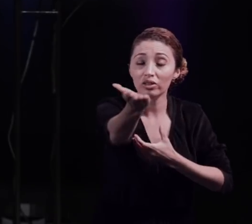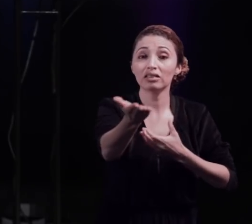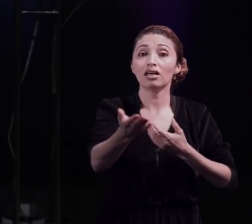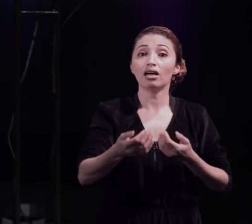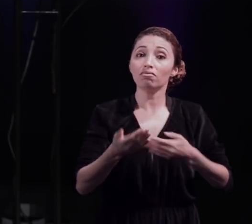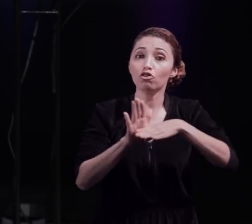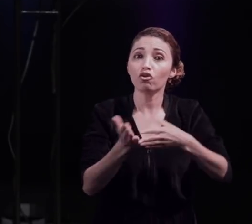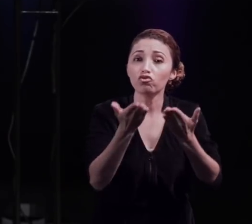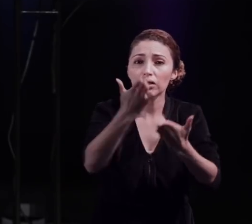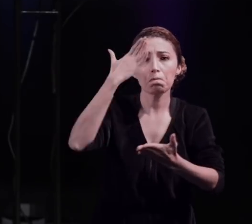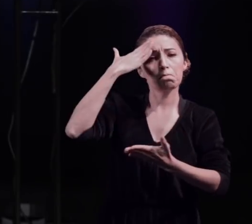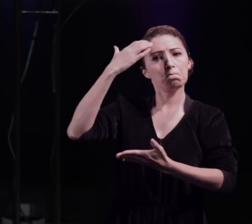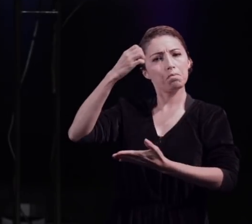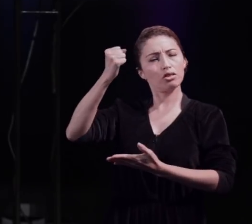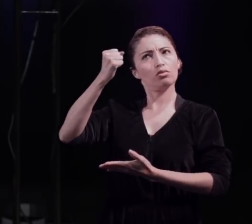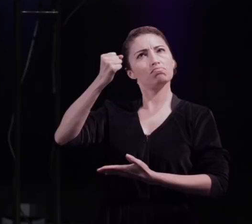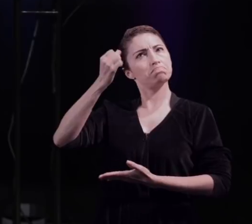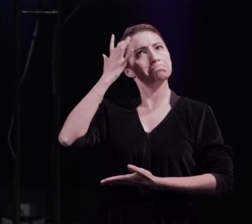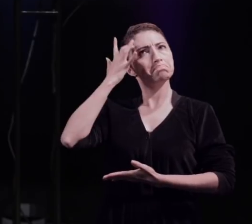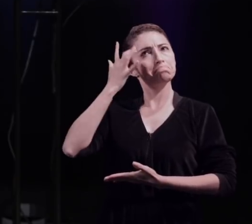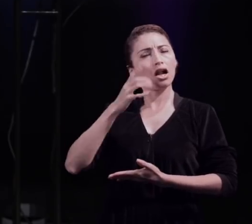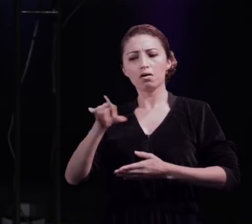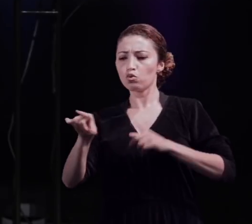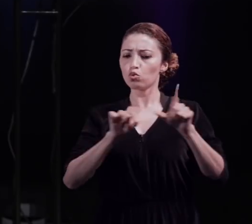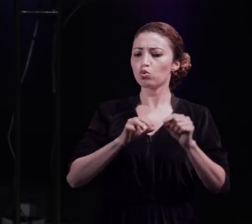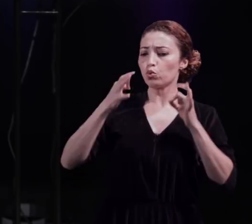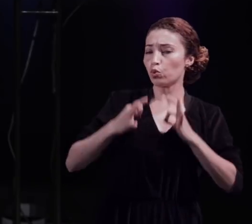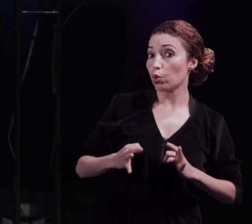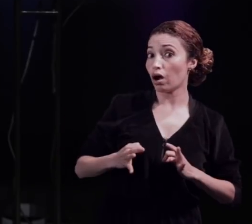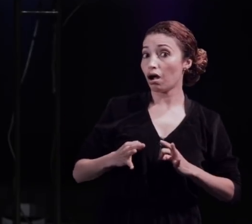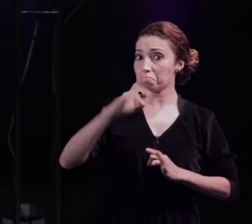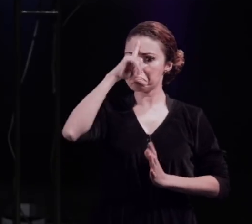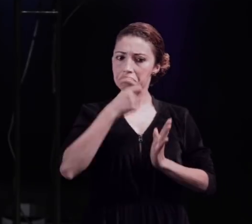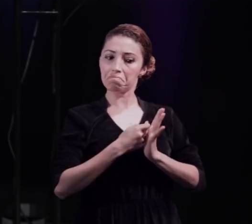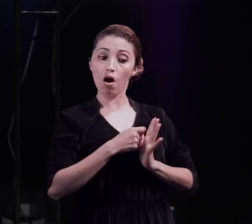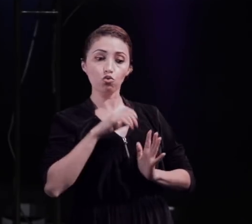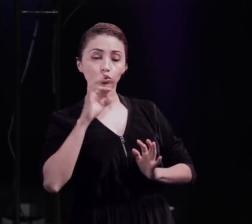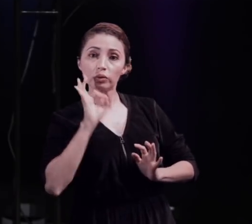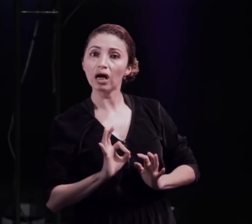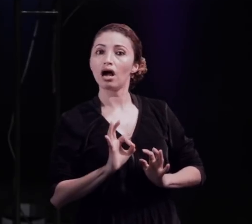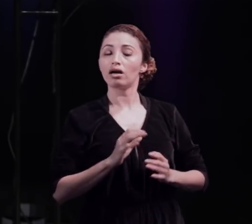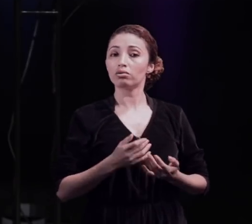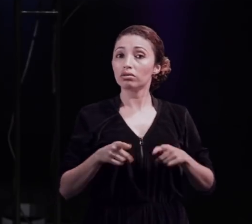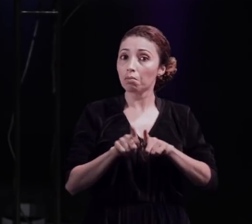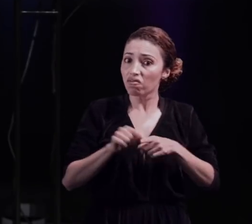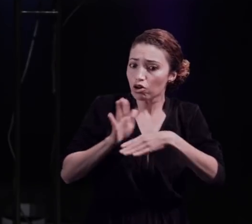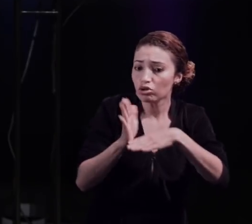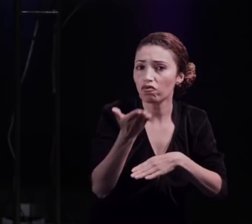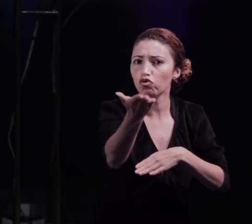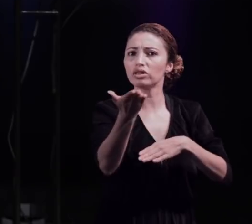E isto vai lhe dar sabedoria para fazer as melhores escolhas, para tomar as melhores decisões,